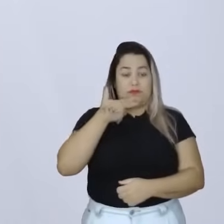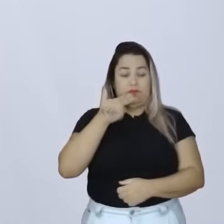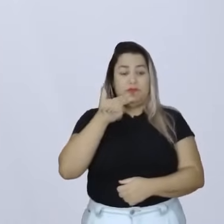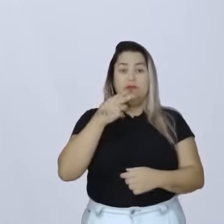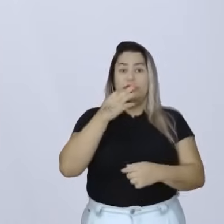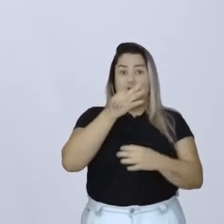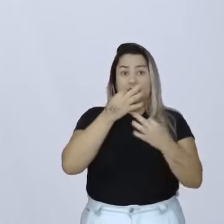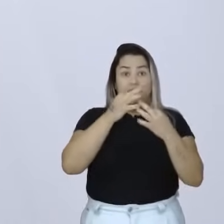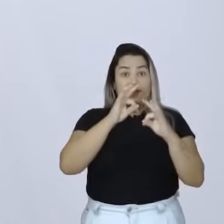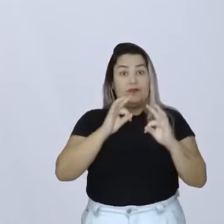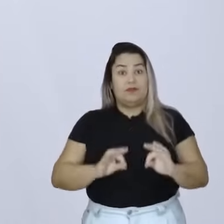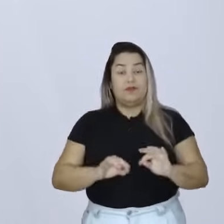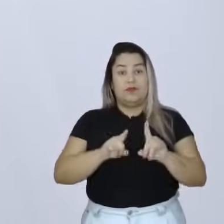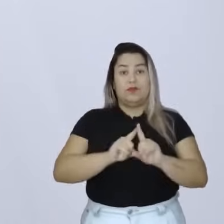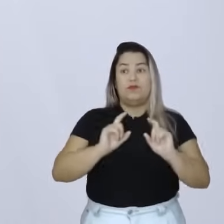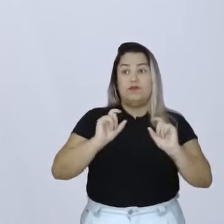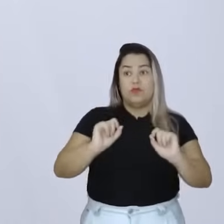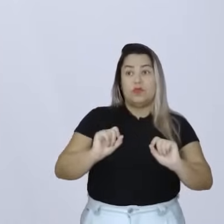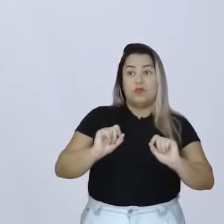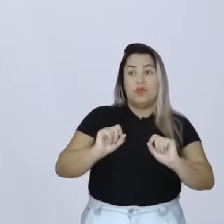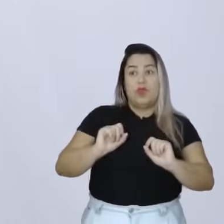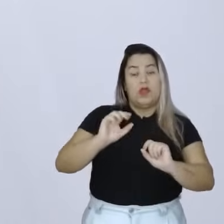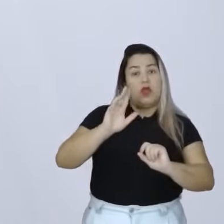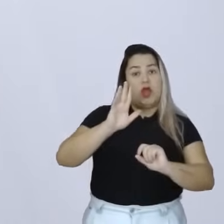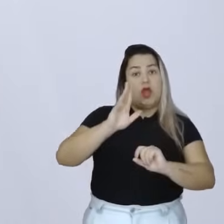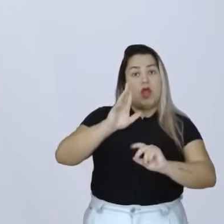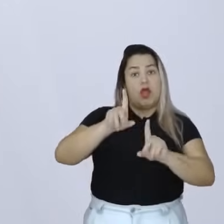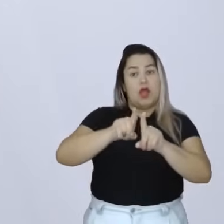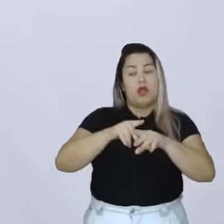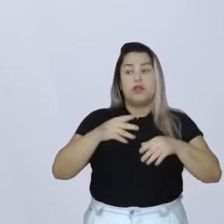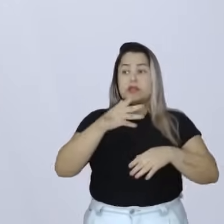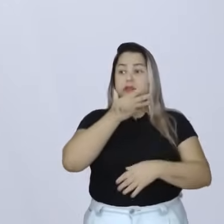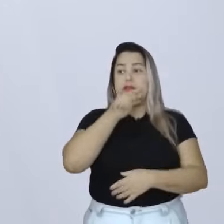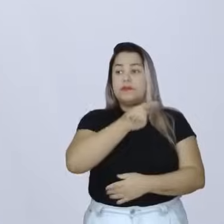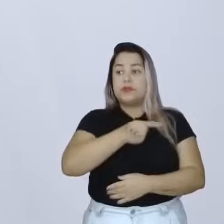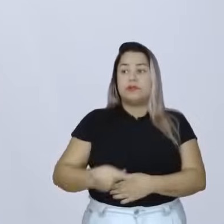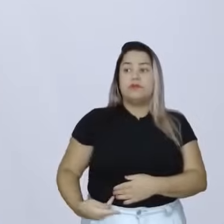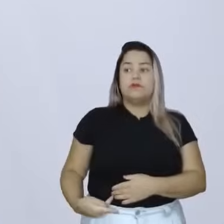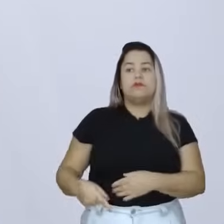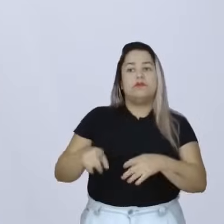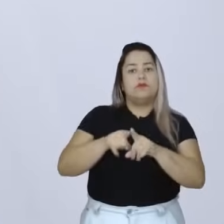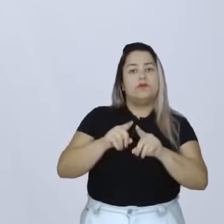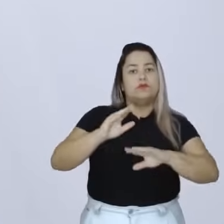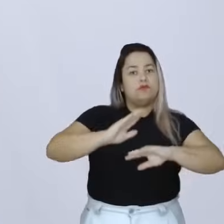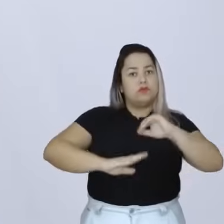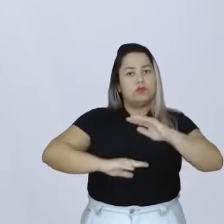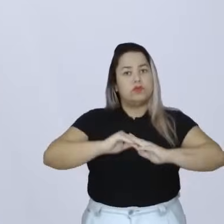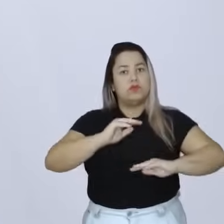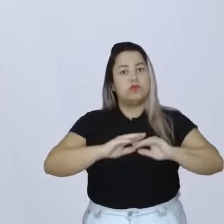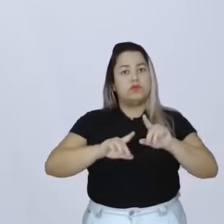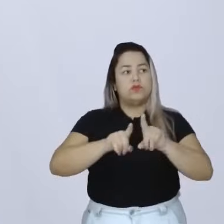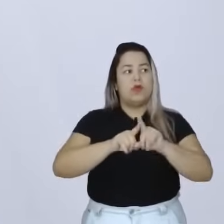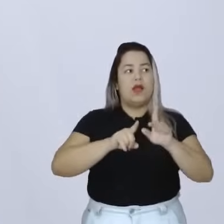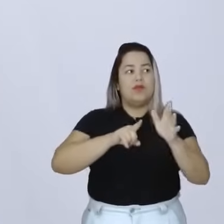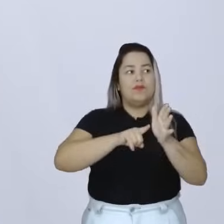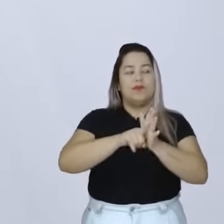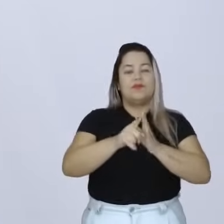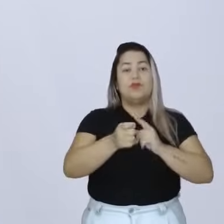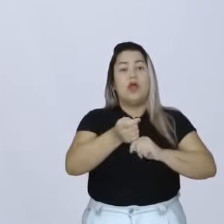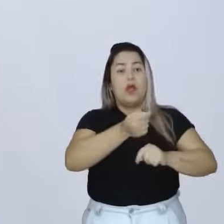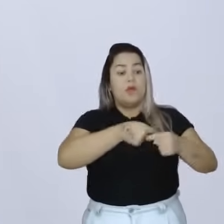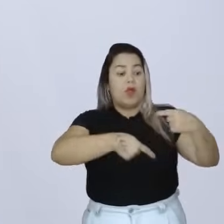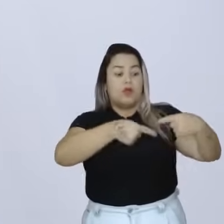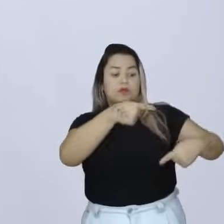profissionais do Ministério da Secretaria-Geral da Presidência, mais os técnicos e profissionais do Ministério do Planejamento, para